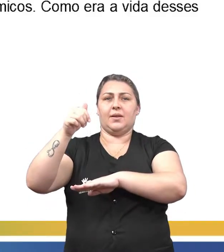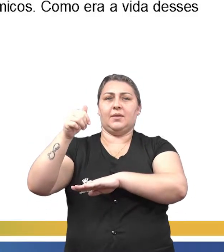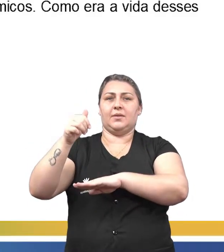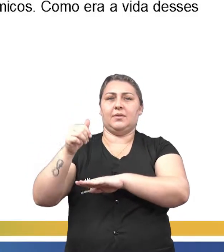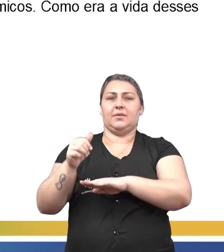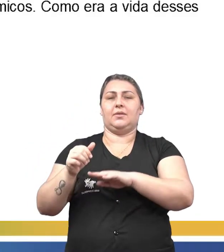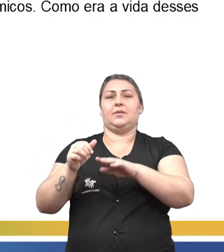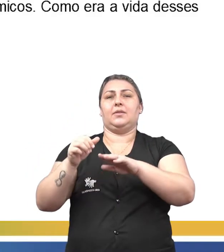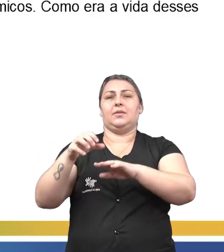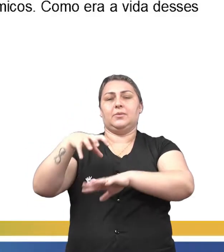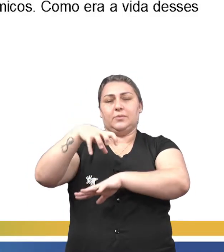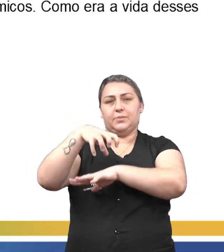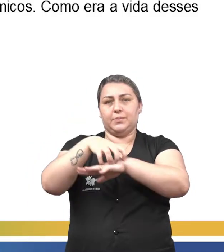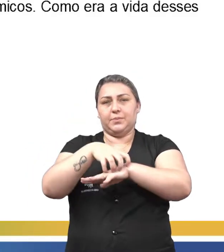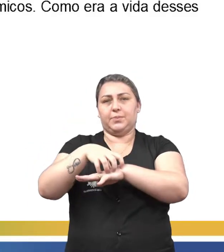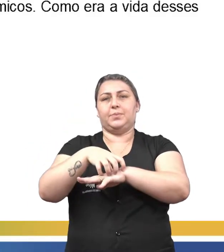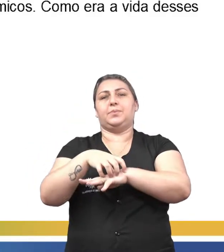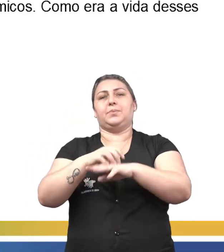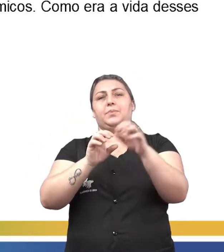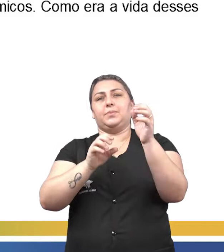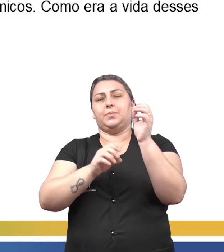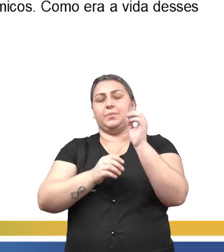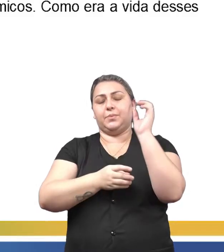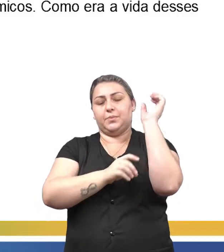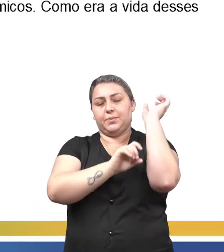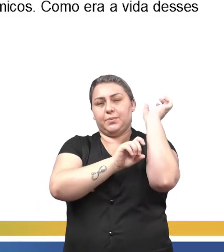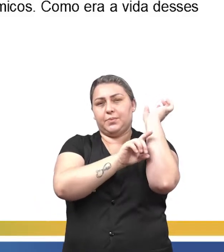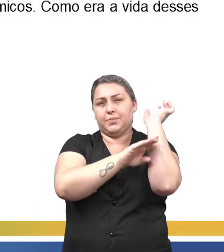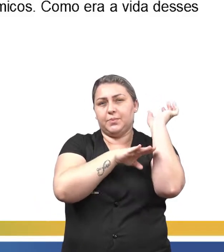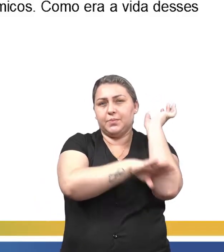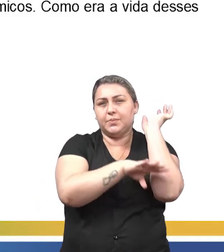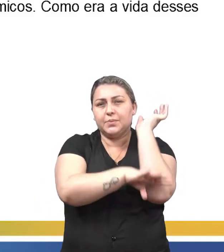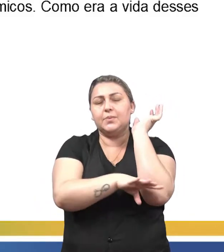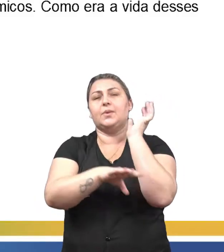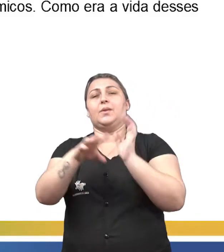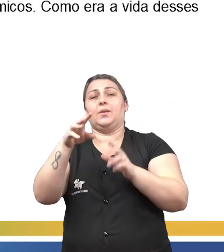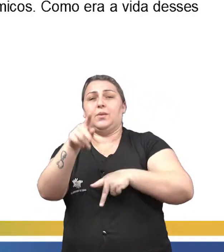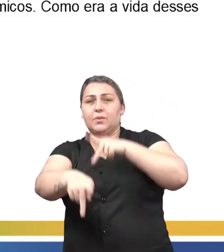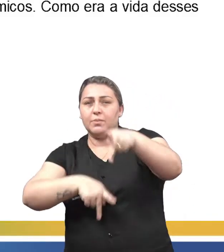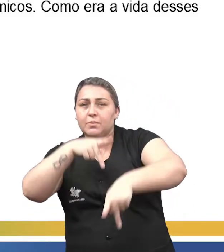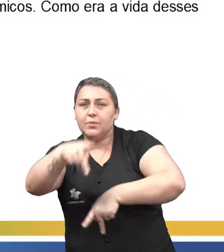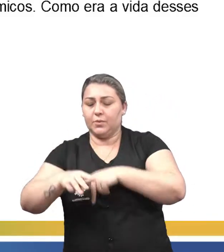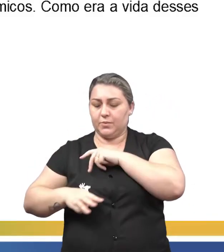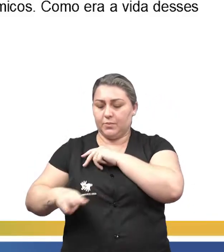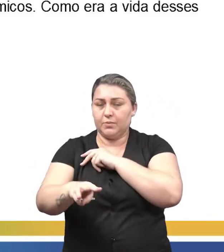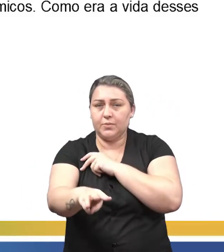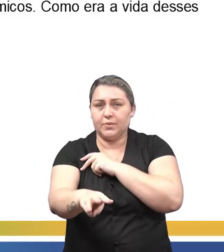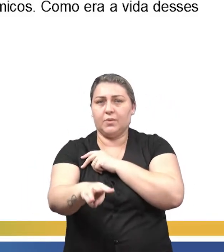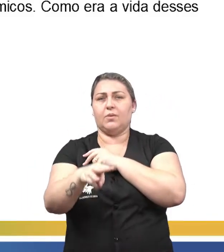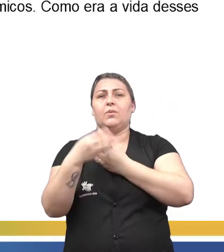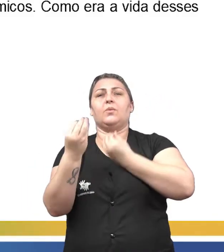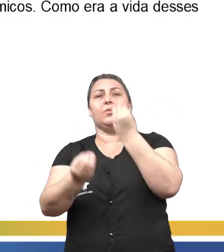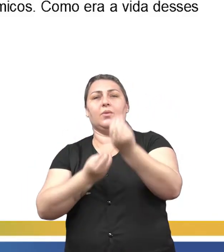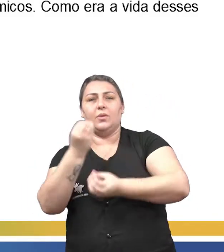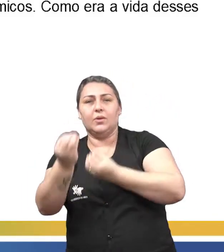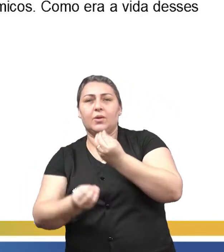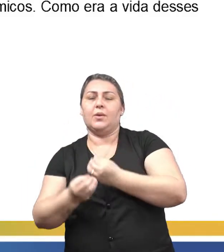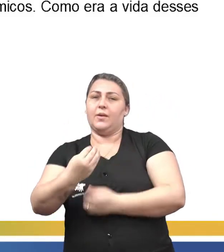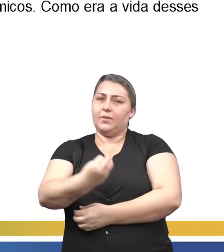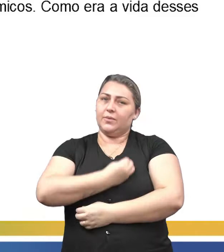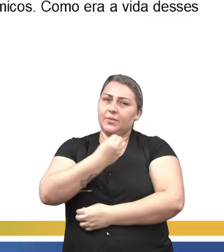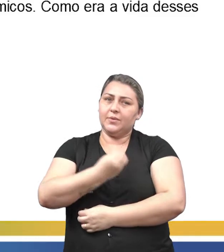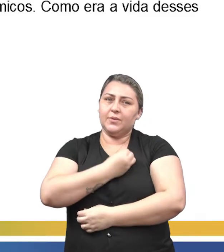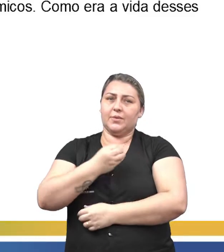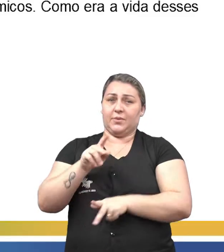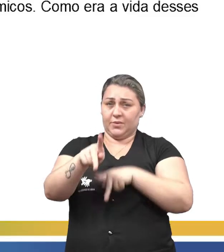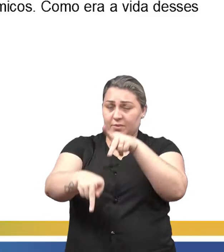Esses sítios são importantes fontes de estudo, né, da história desses povos mesopotâmicos. Como era a vida desses povos, né? E